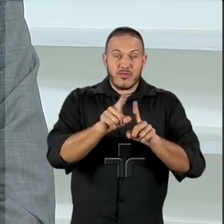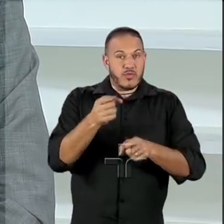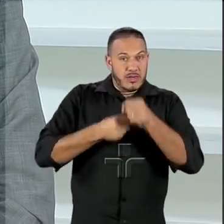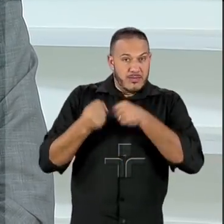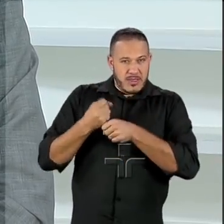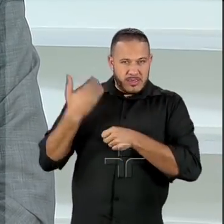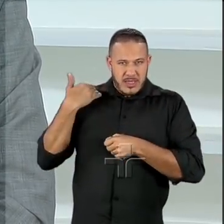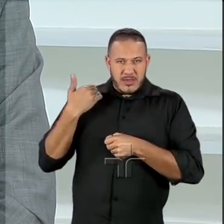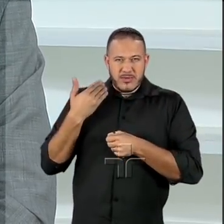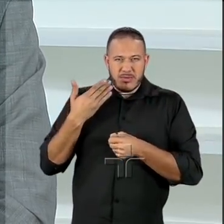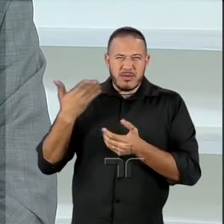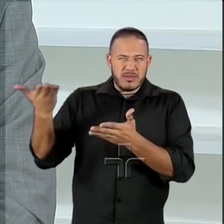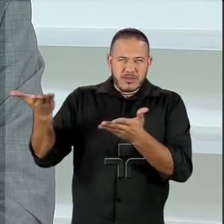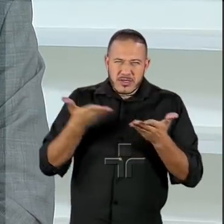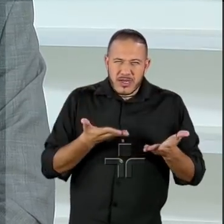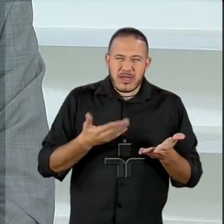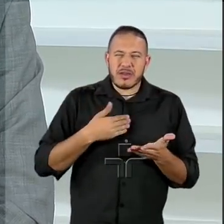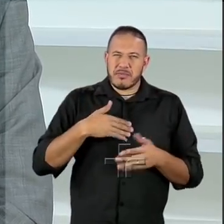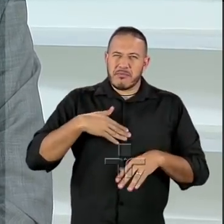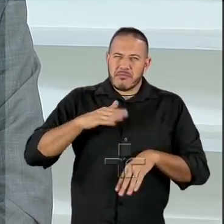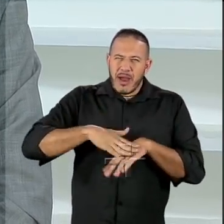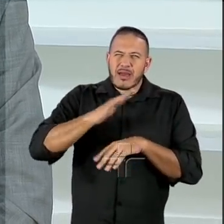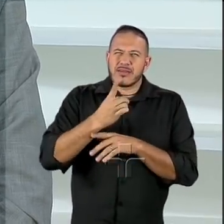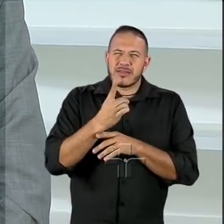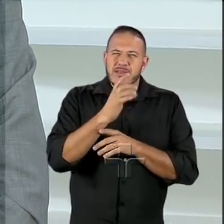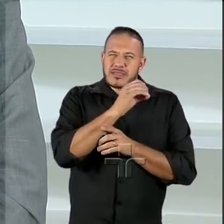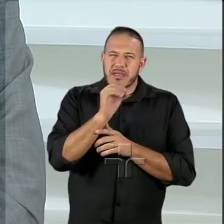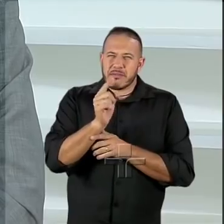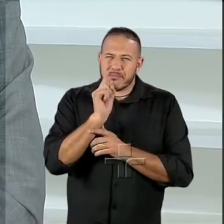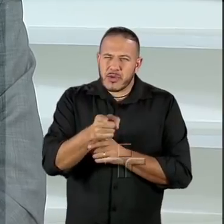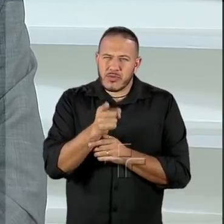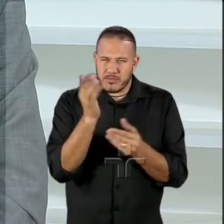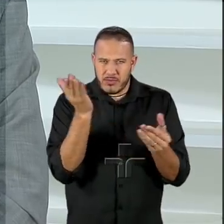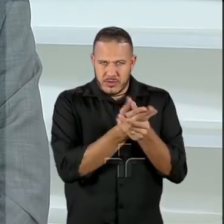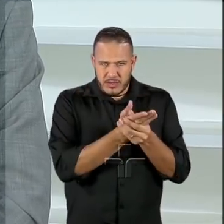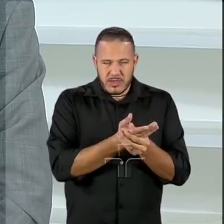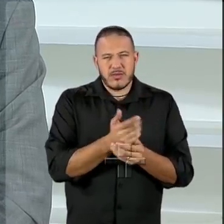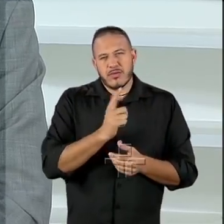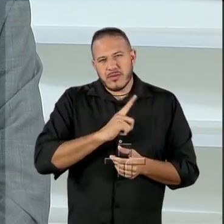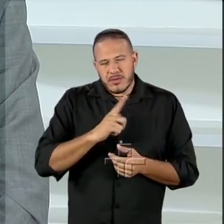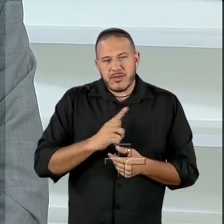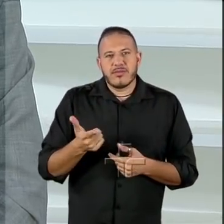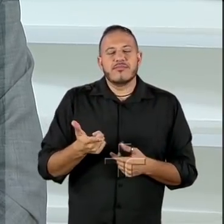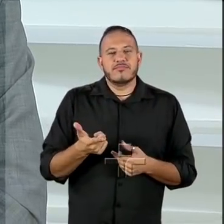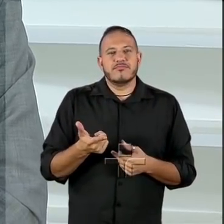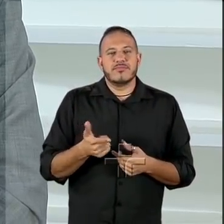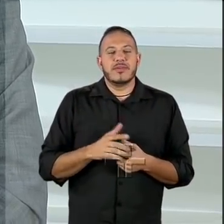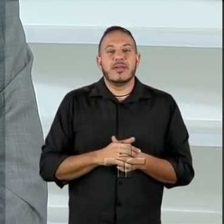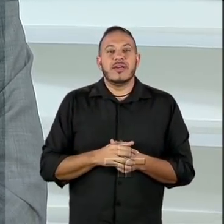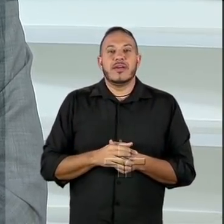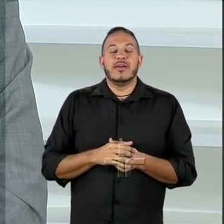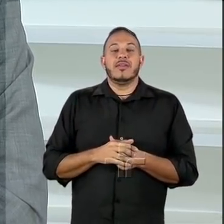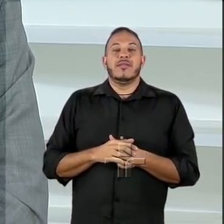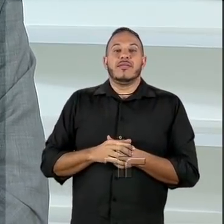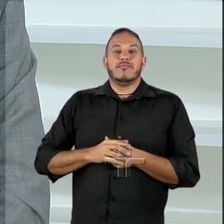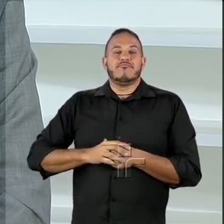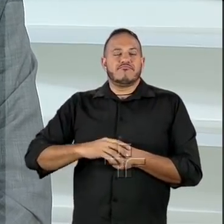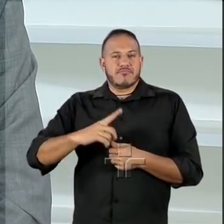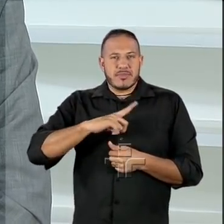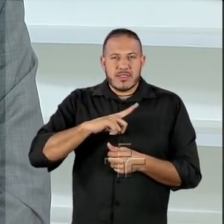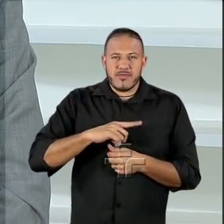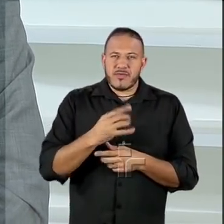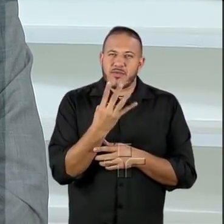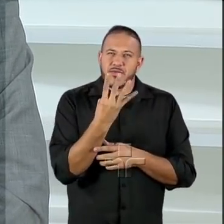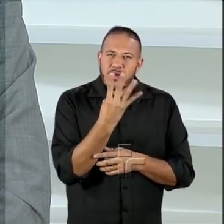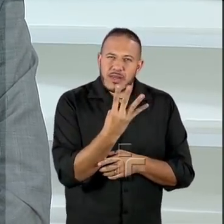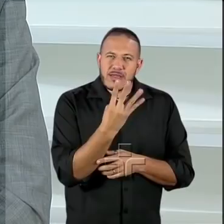no Supremo Tribunal Federal mais de 100 mil processos, competência originária e por recurso. Nós tivemos